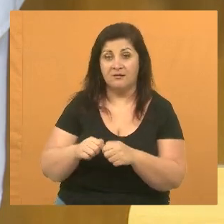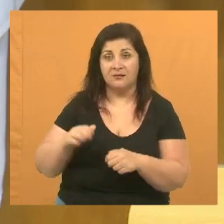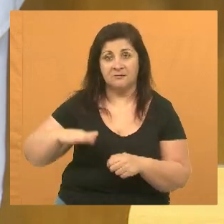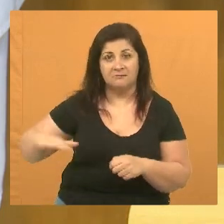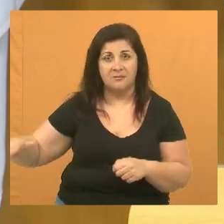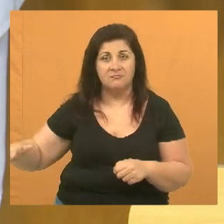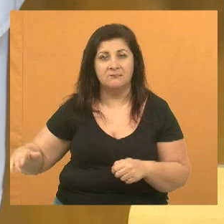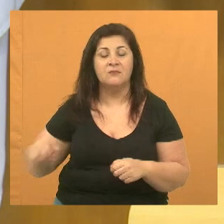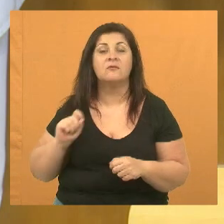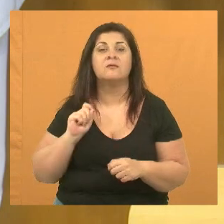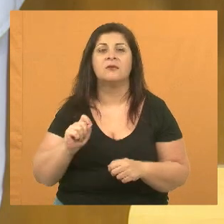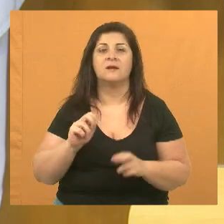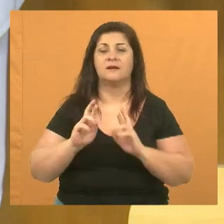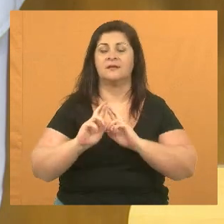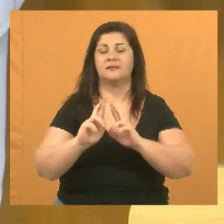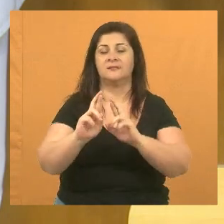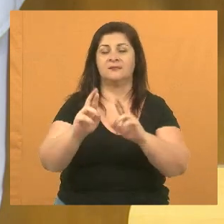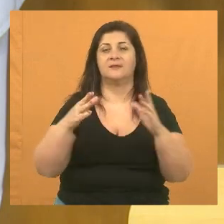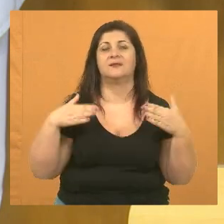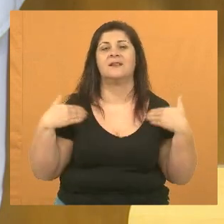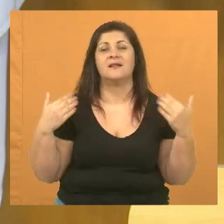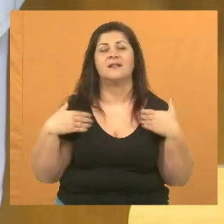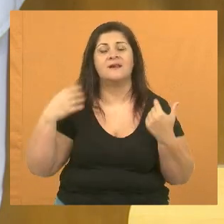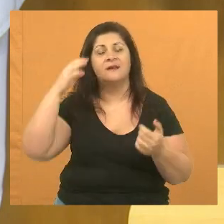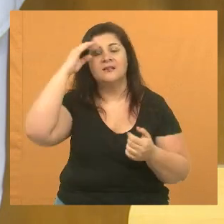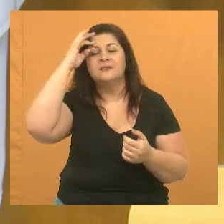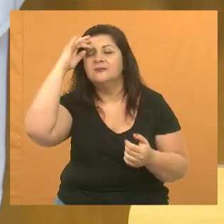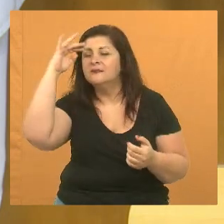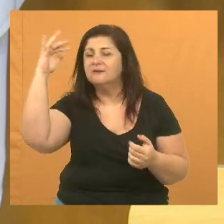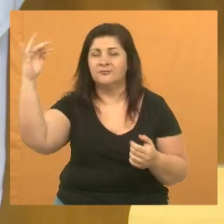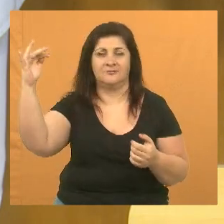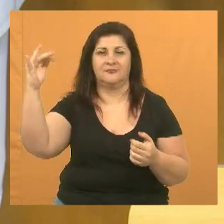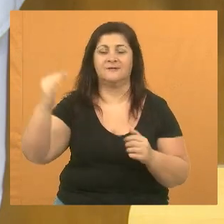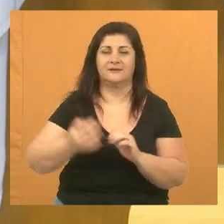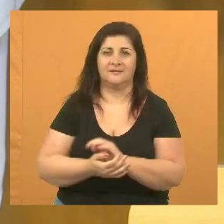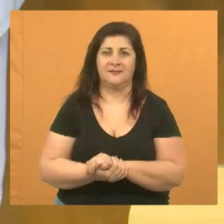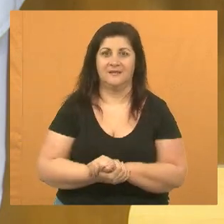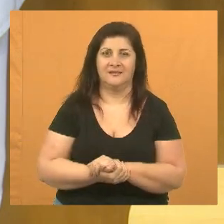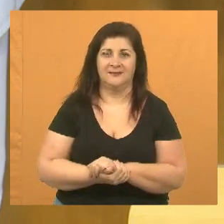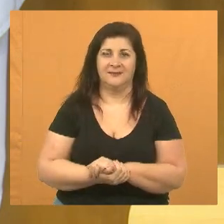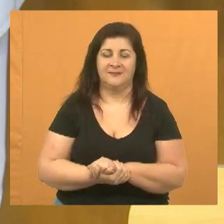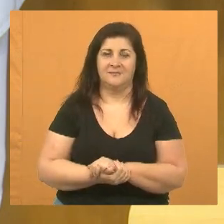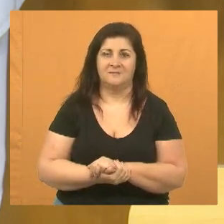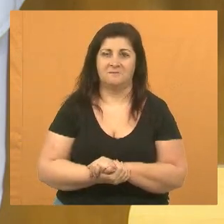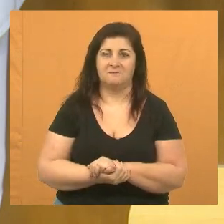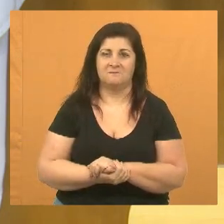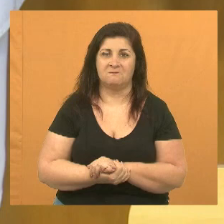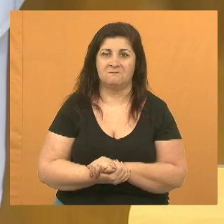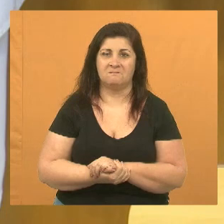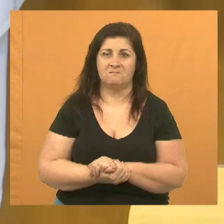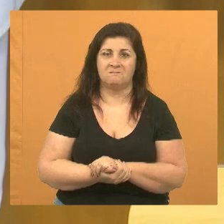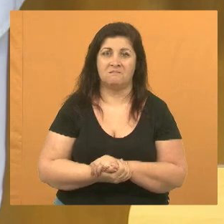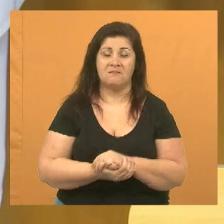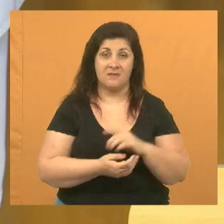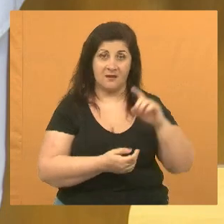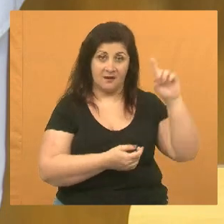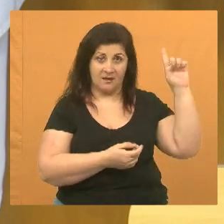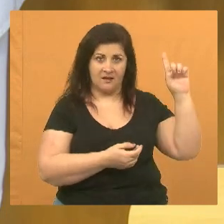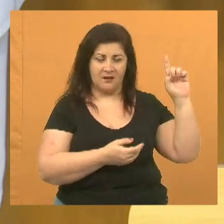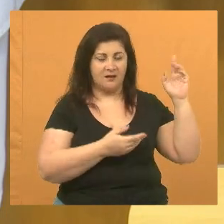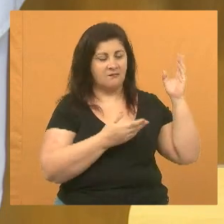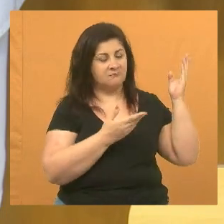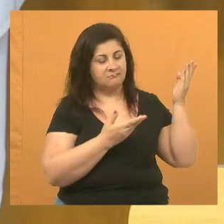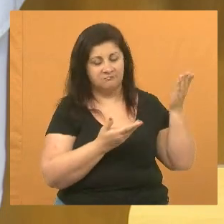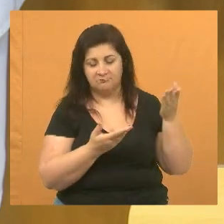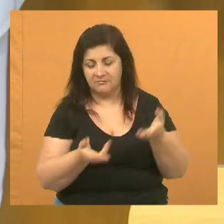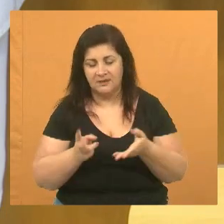a esperança, a alegria e os sonhos de realizações. Eu me rendo aos professores sempre. A